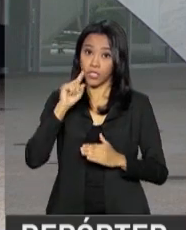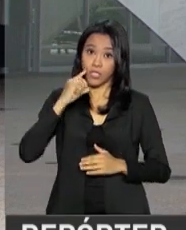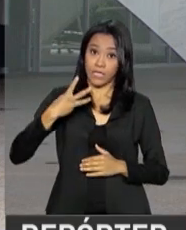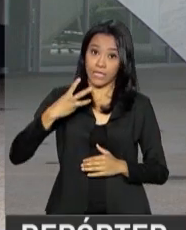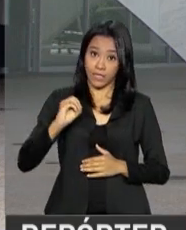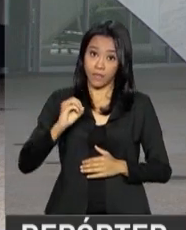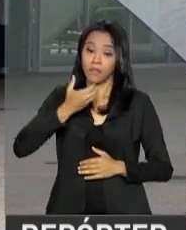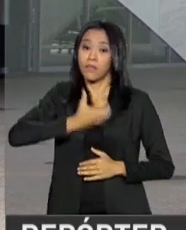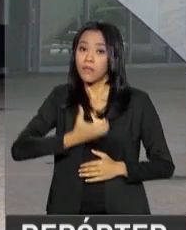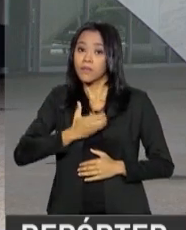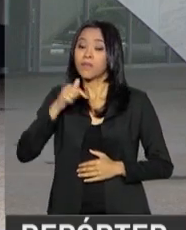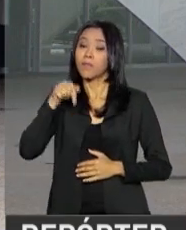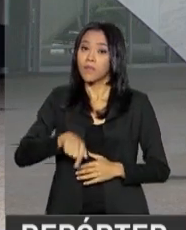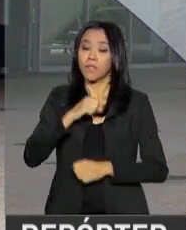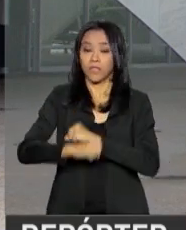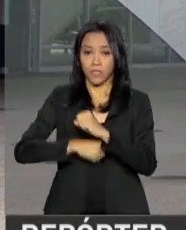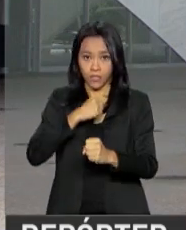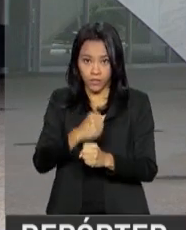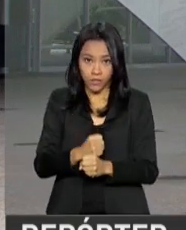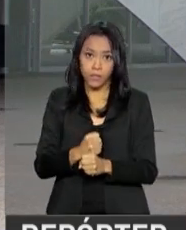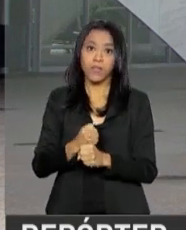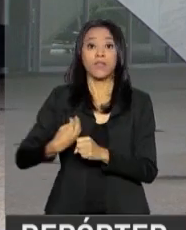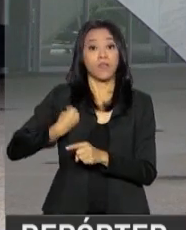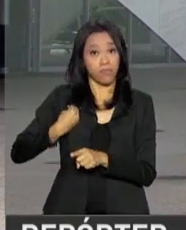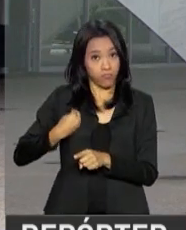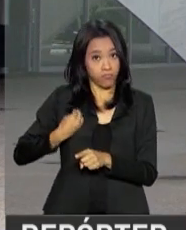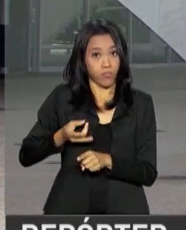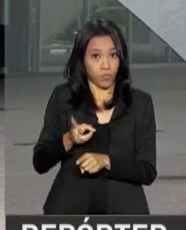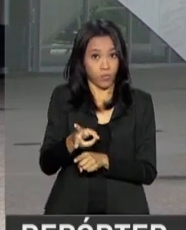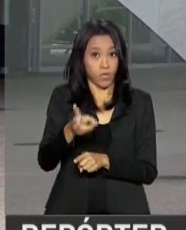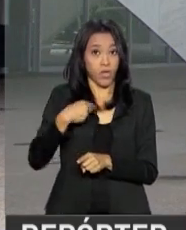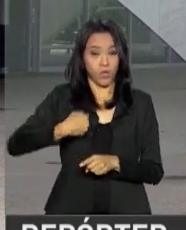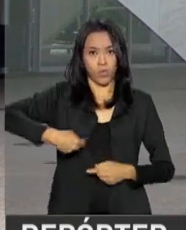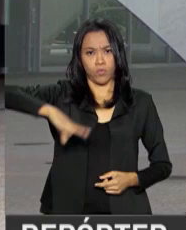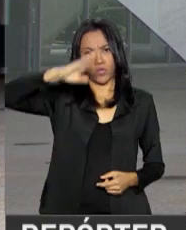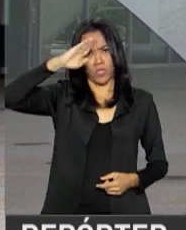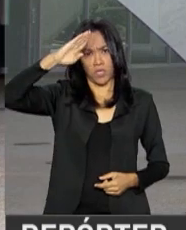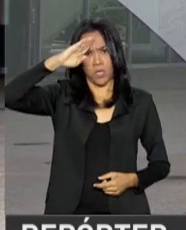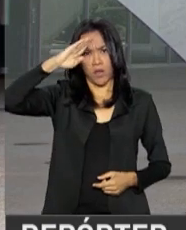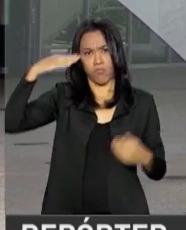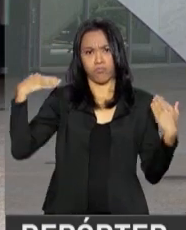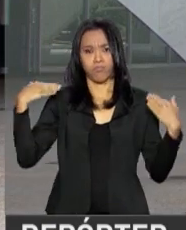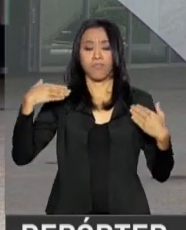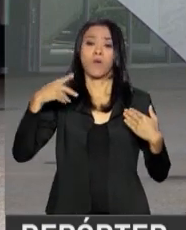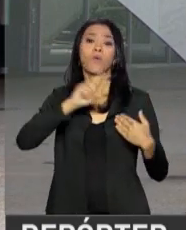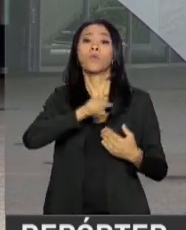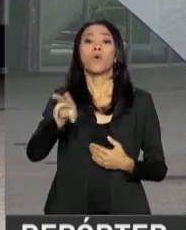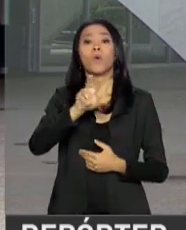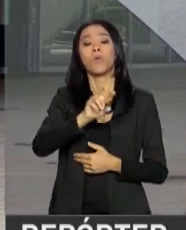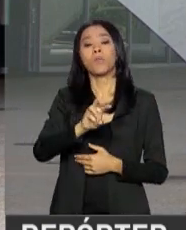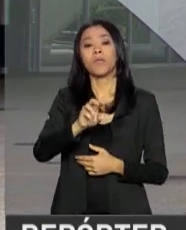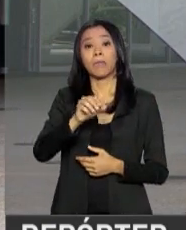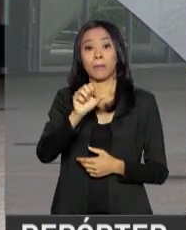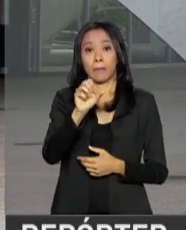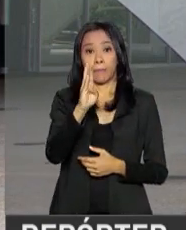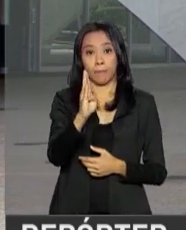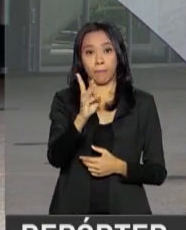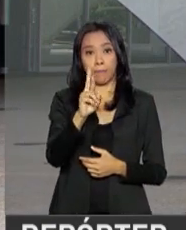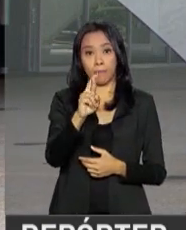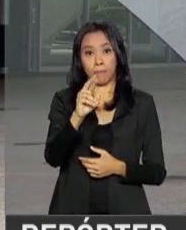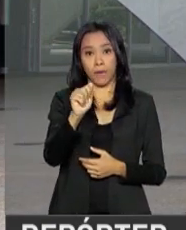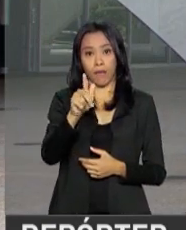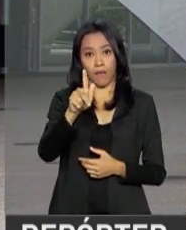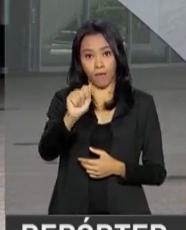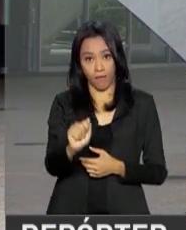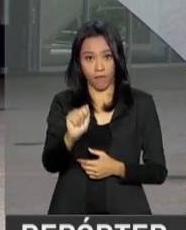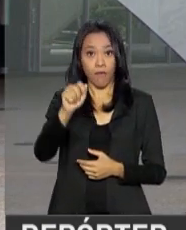dezembro deste ano. Enquanto vigorar a medida, o general de exército Walter Souza Braga Neto, do Comando